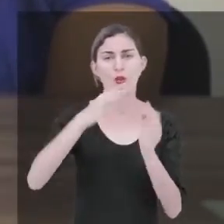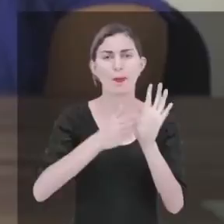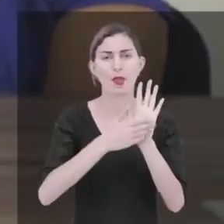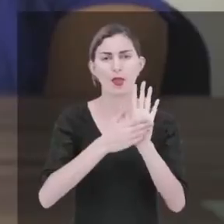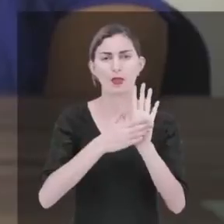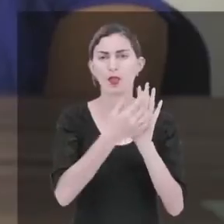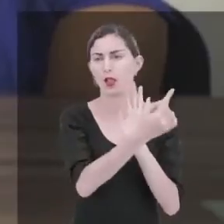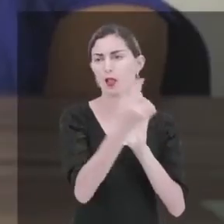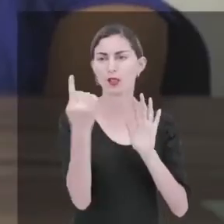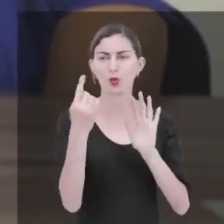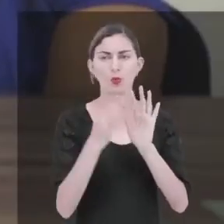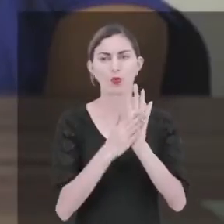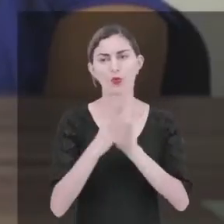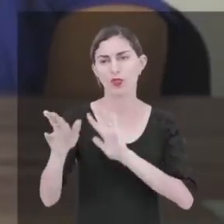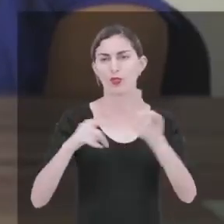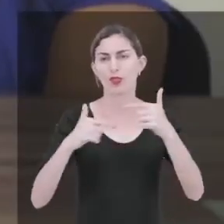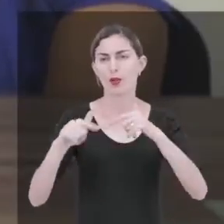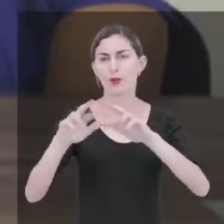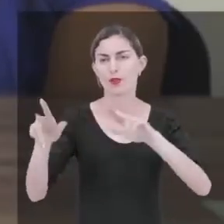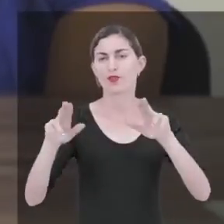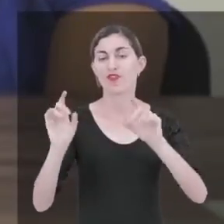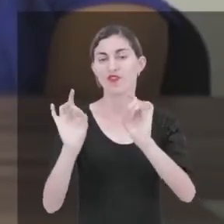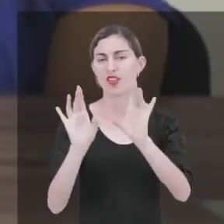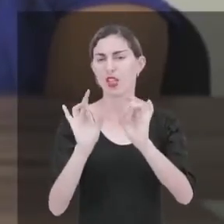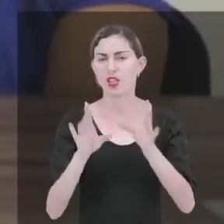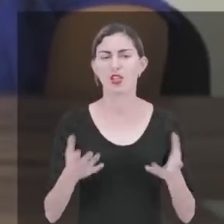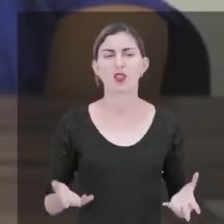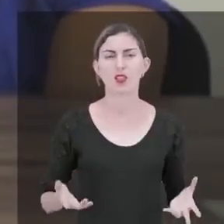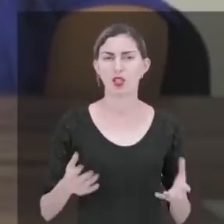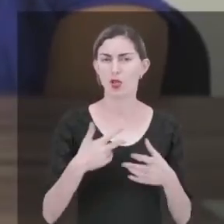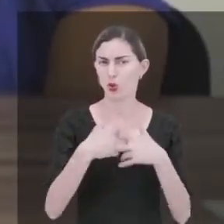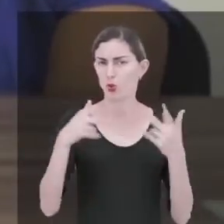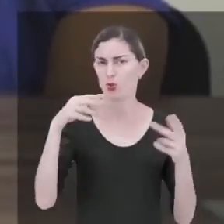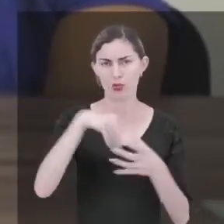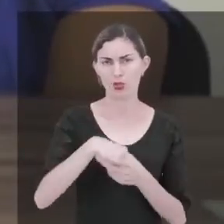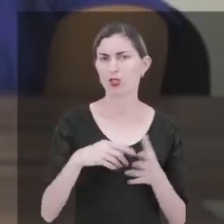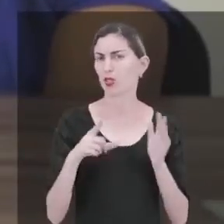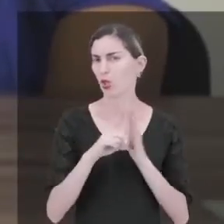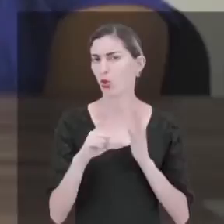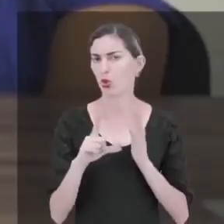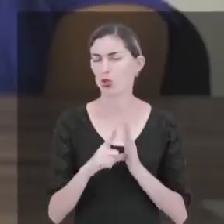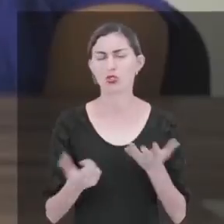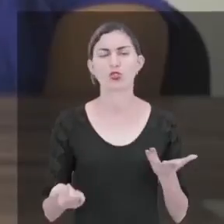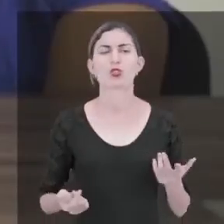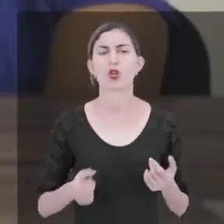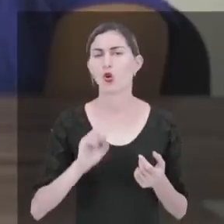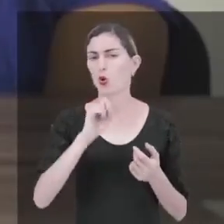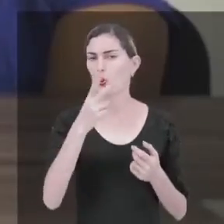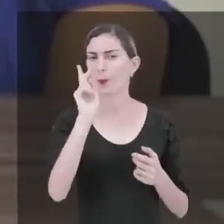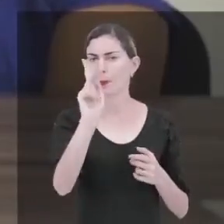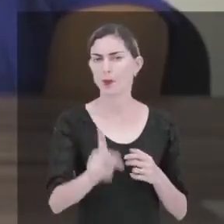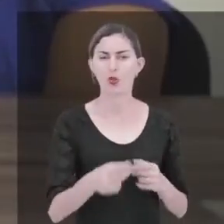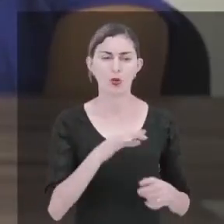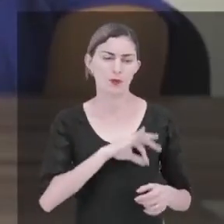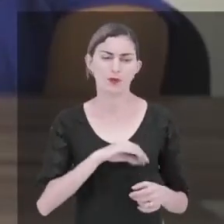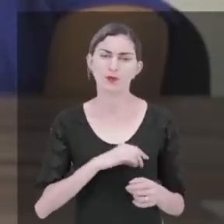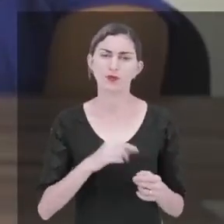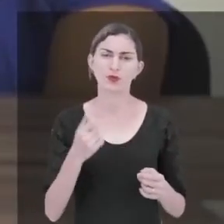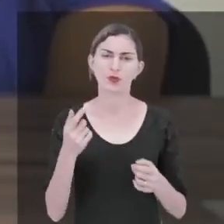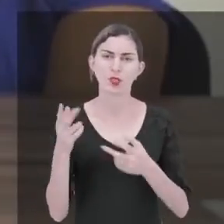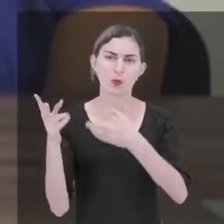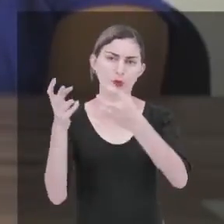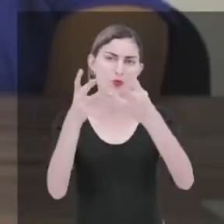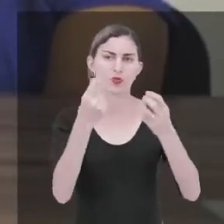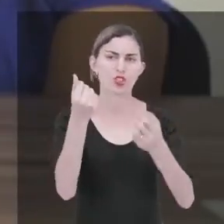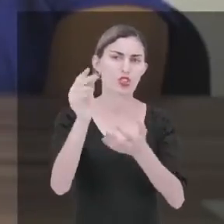por metas alcançadas individualmente, ou de venda de um produto específico, de uma campanha específica, ou do seu faturamento